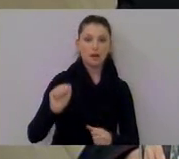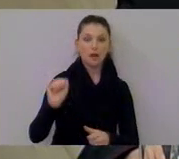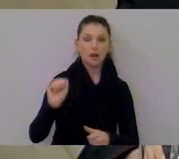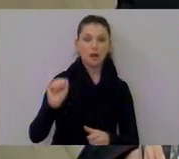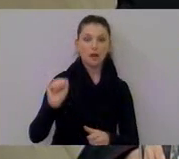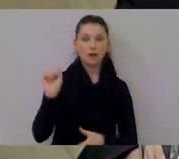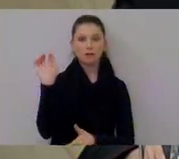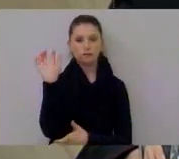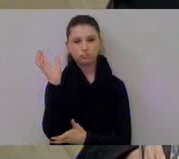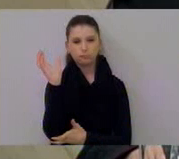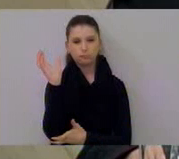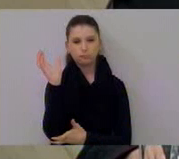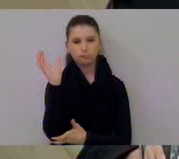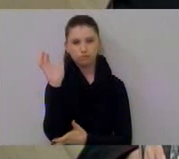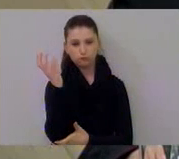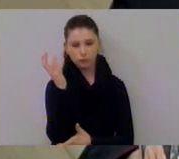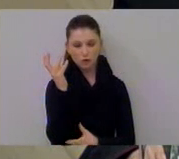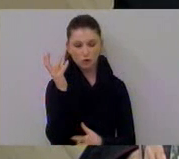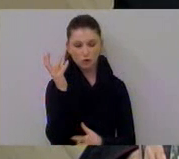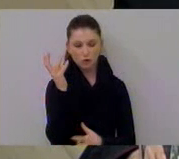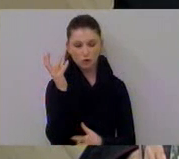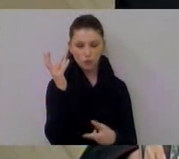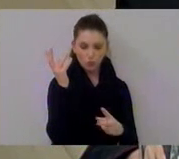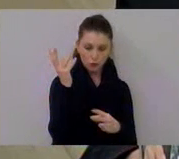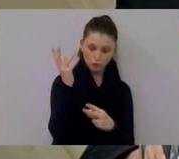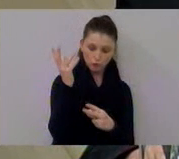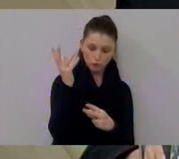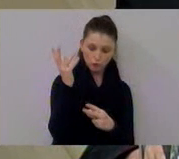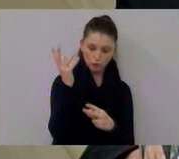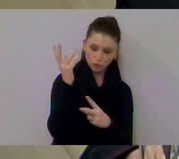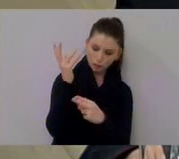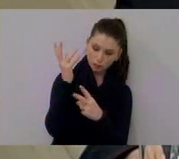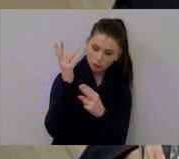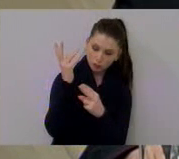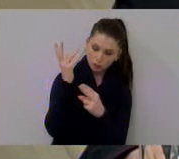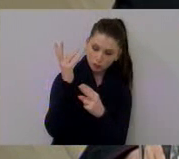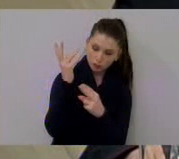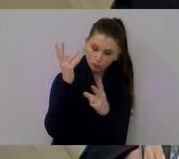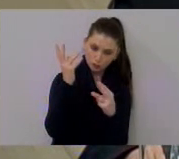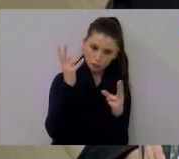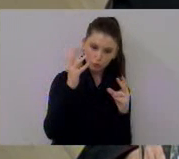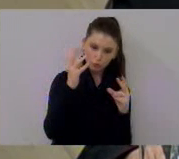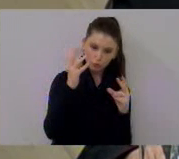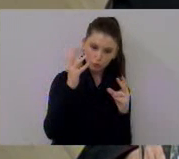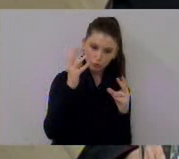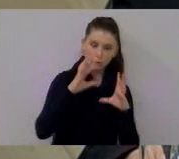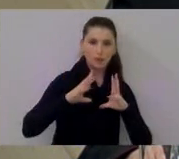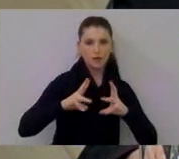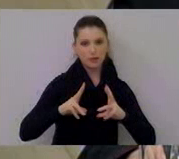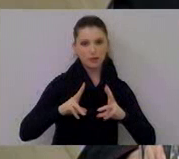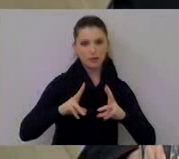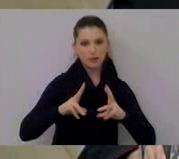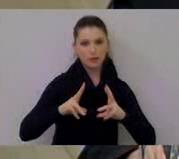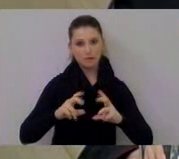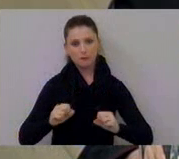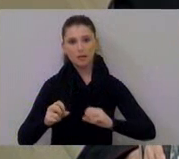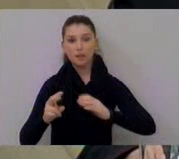e corte da vegetação nas margens da rodovia